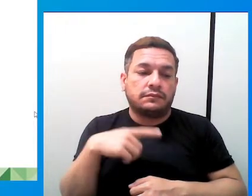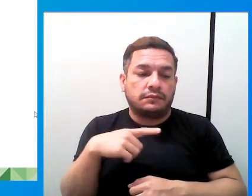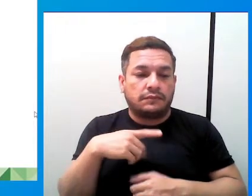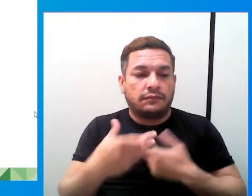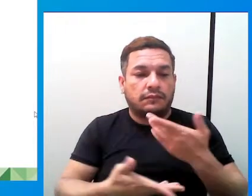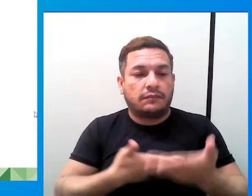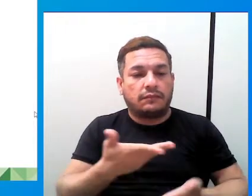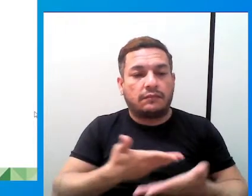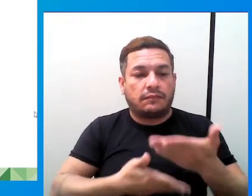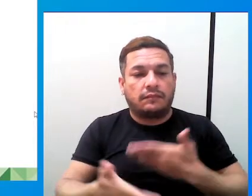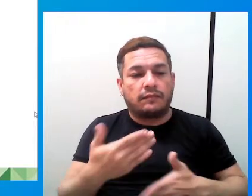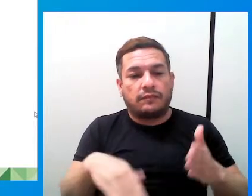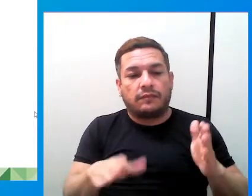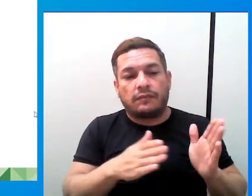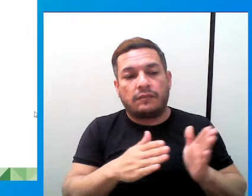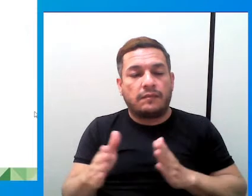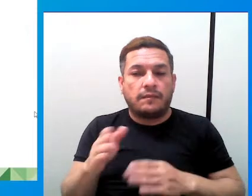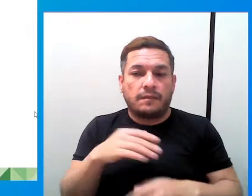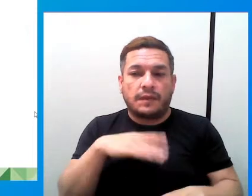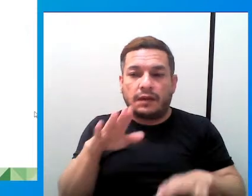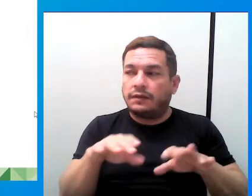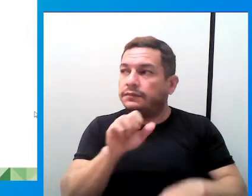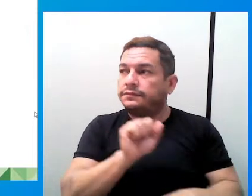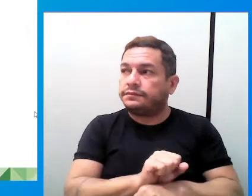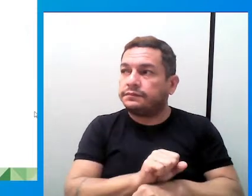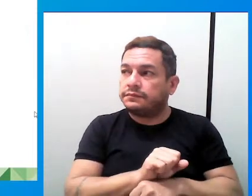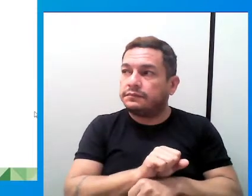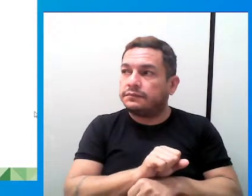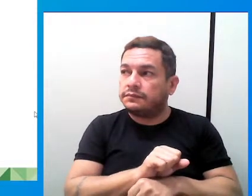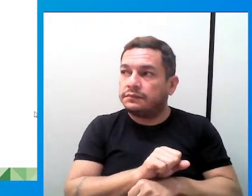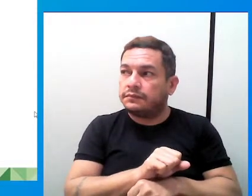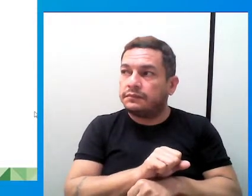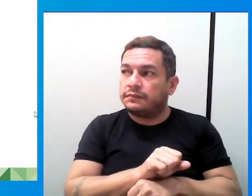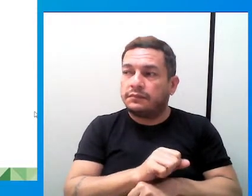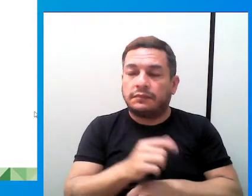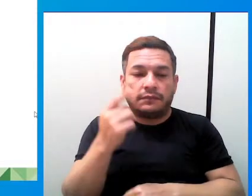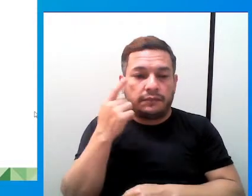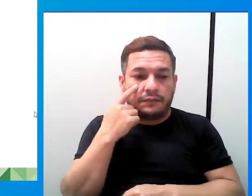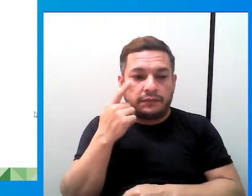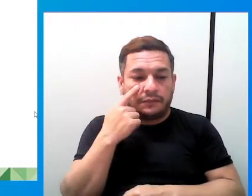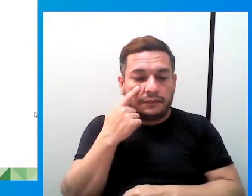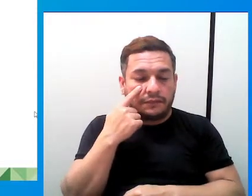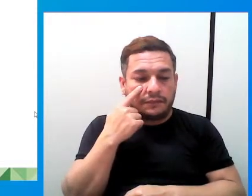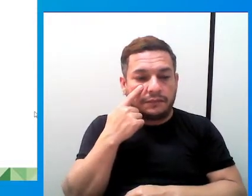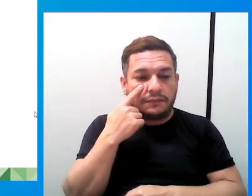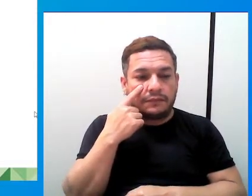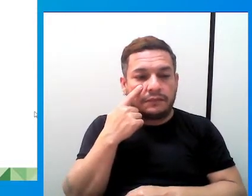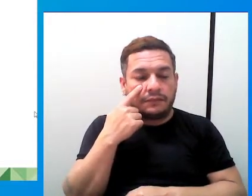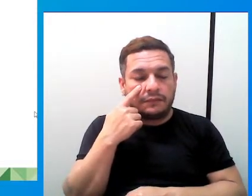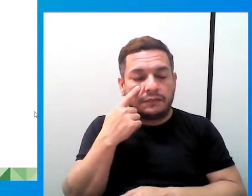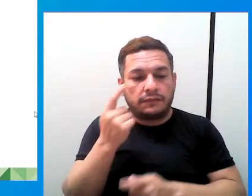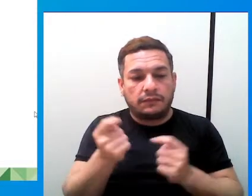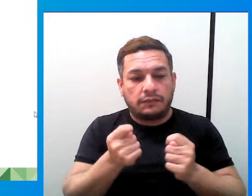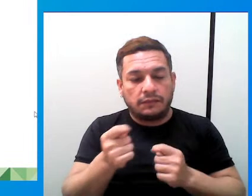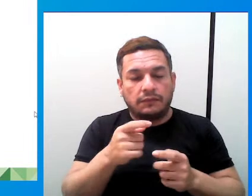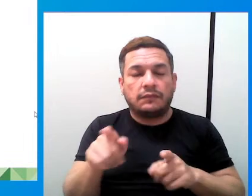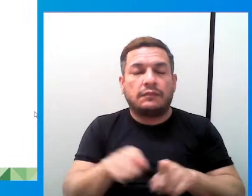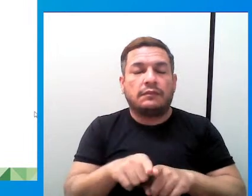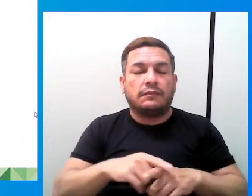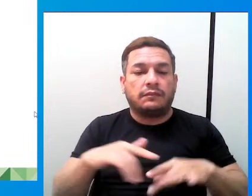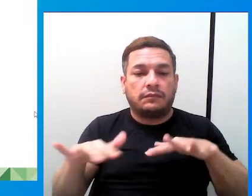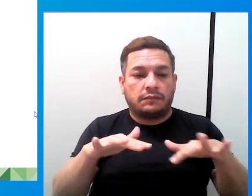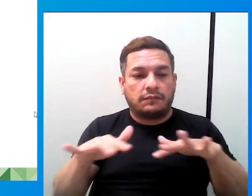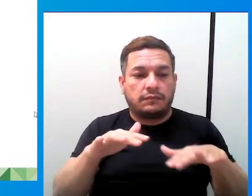feedback de que o processo estava pesado, que precisávamos otimizar, diminuir os instrumentos de controle, e assim foi que